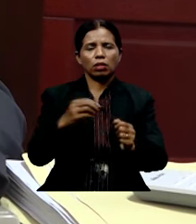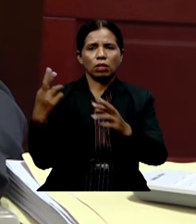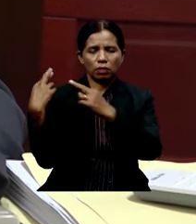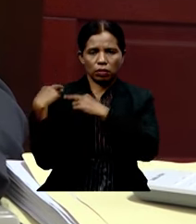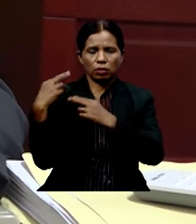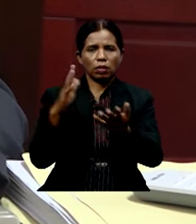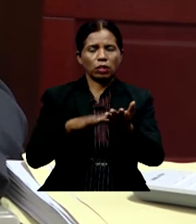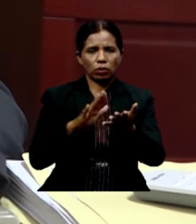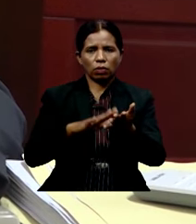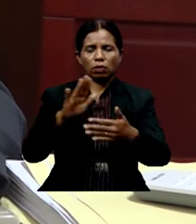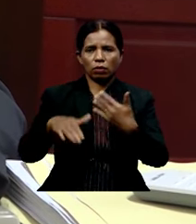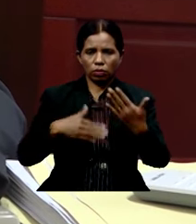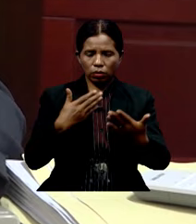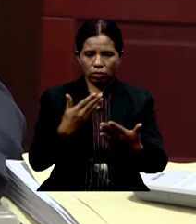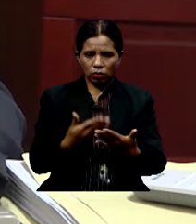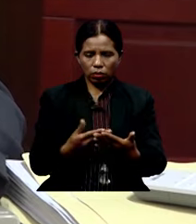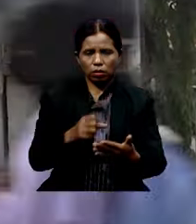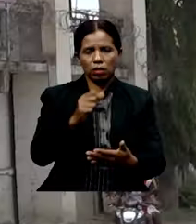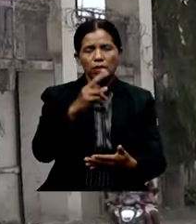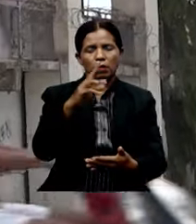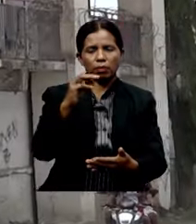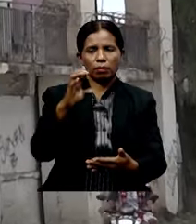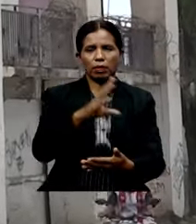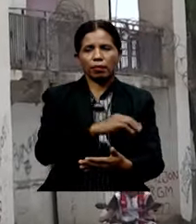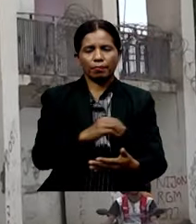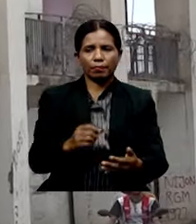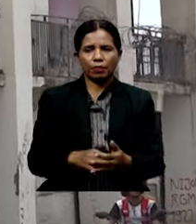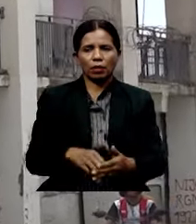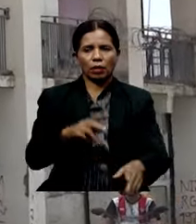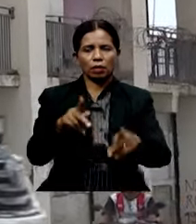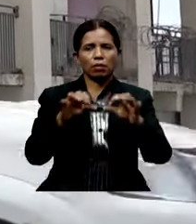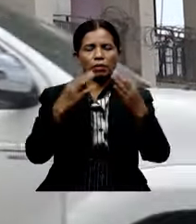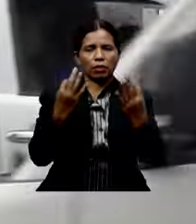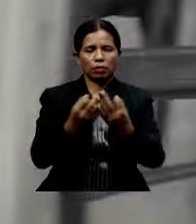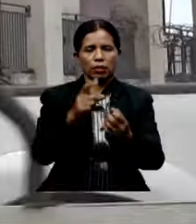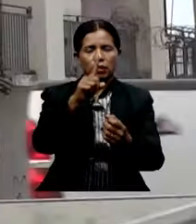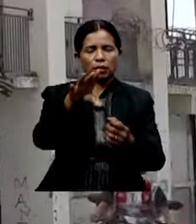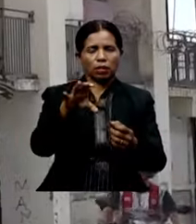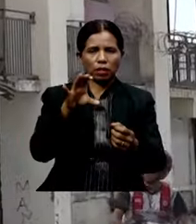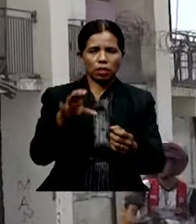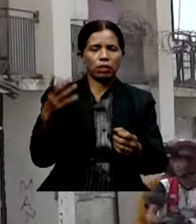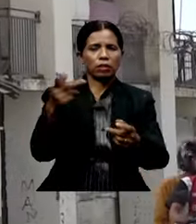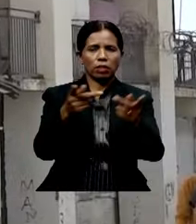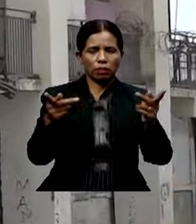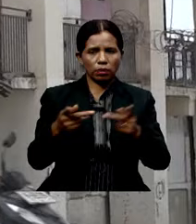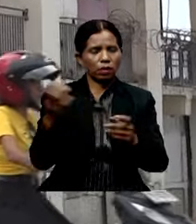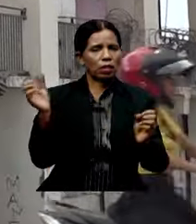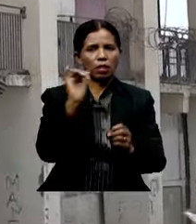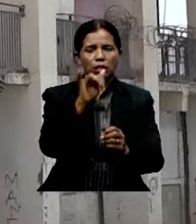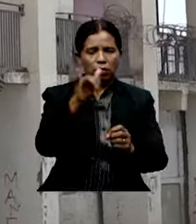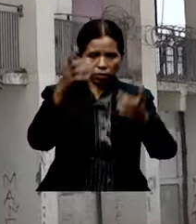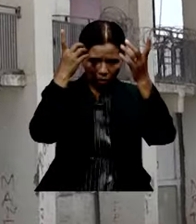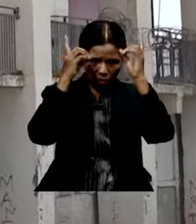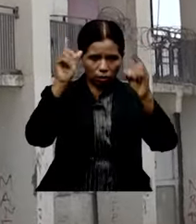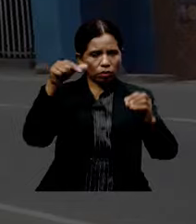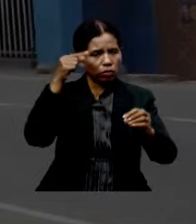escola maximal escola São Miguel nia nona nebe antes ne comunidade uma kain atus ida resin iha are se rosa la concorda ho decisão